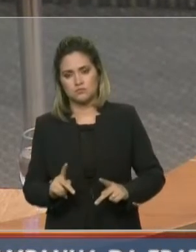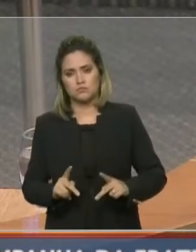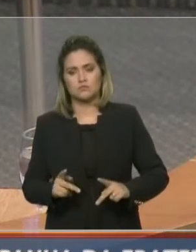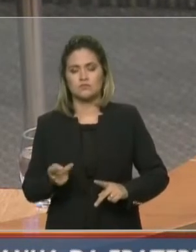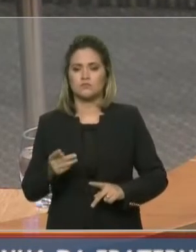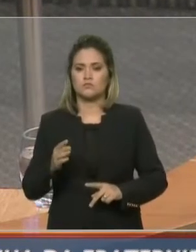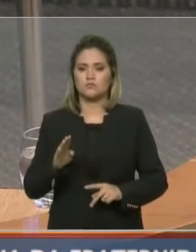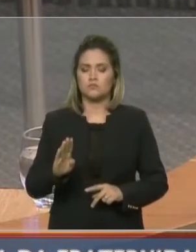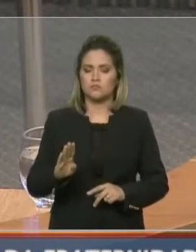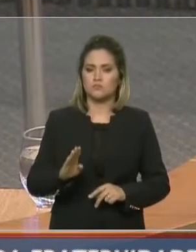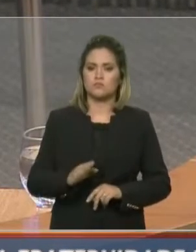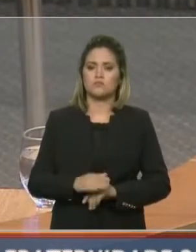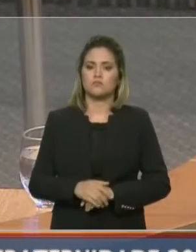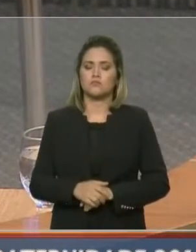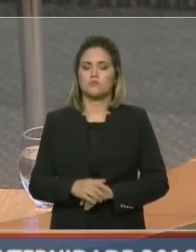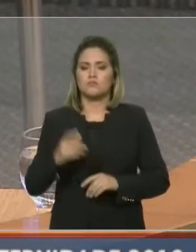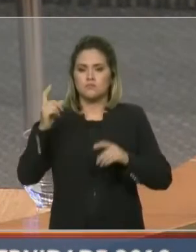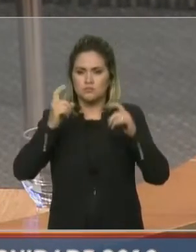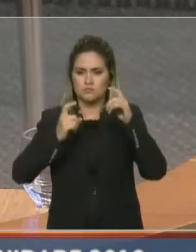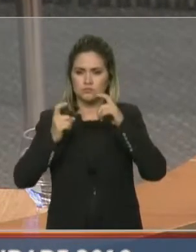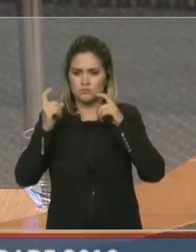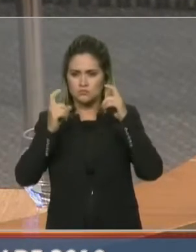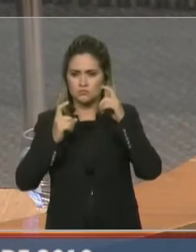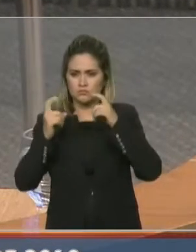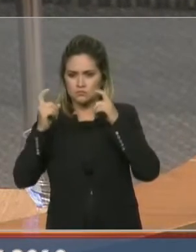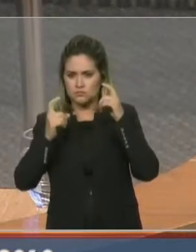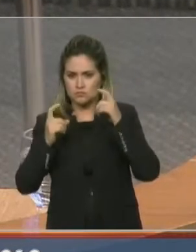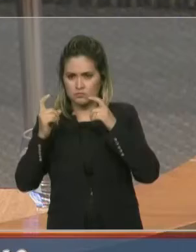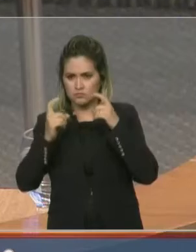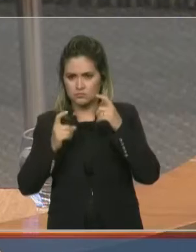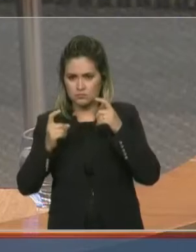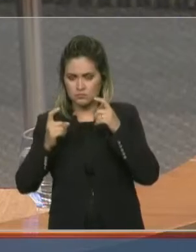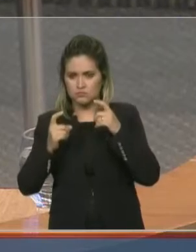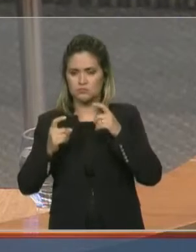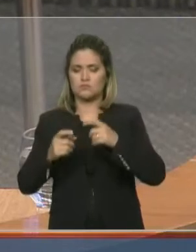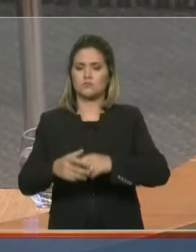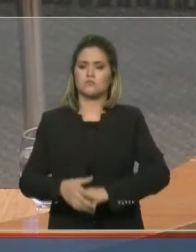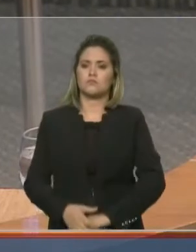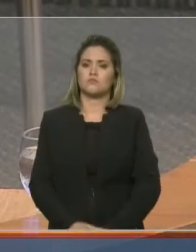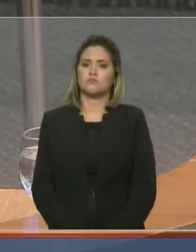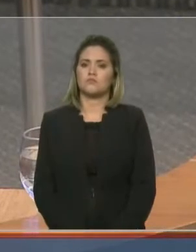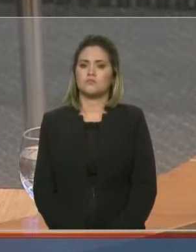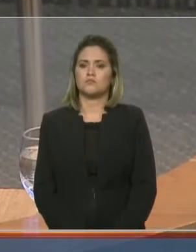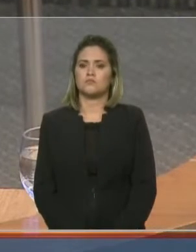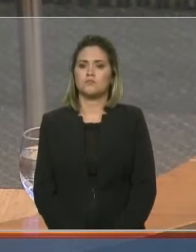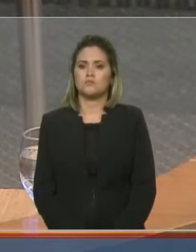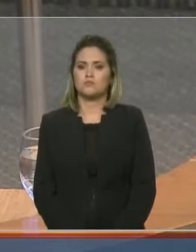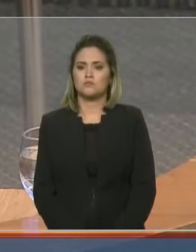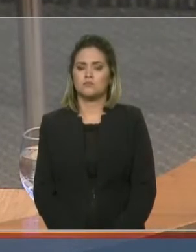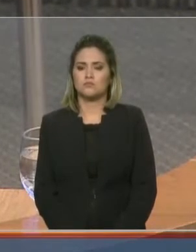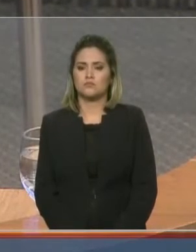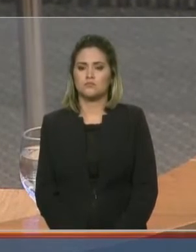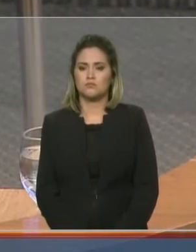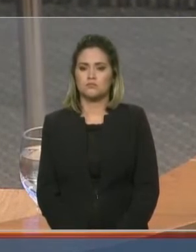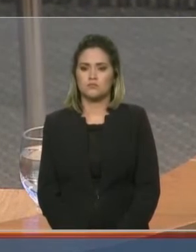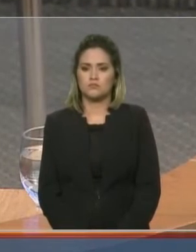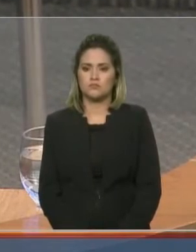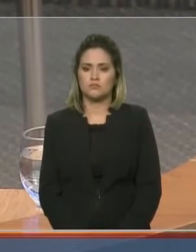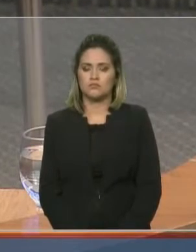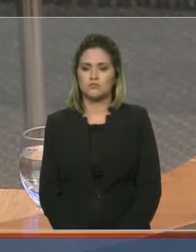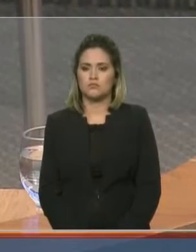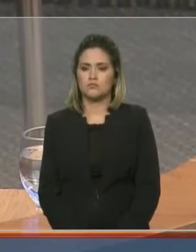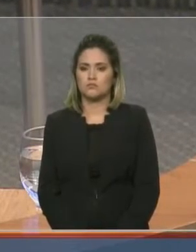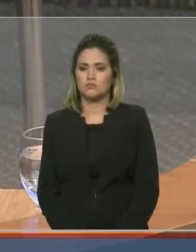publicamente sua preocupação, indignação e repúdio ao crítico cenário de retrocesso